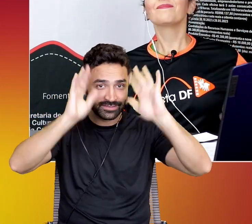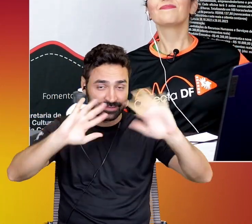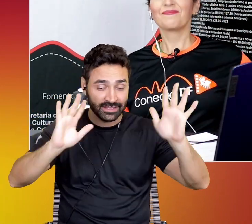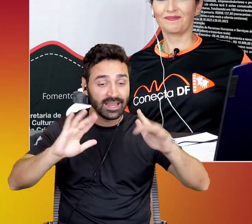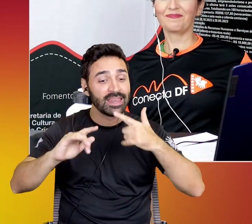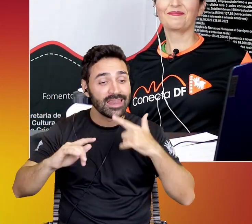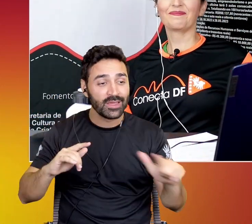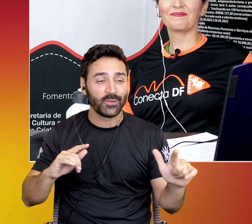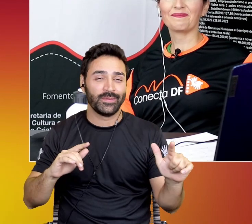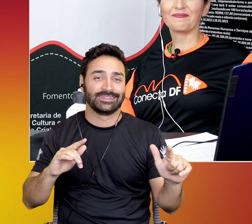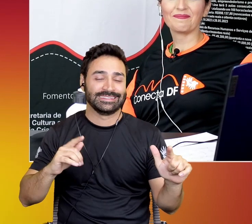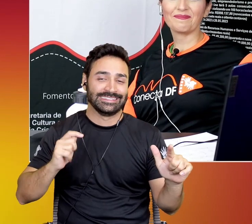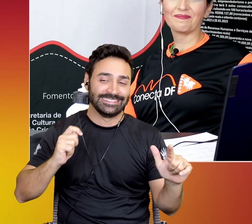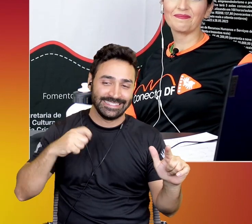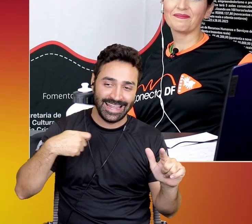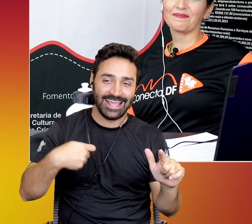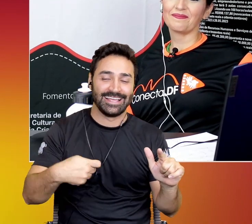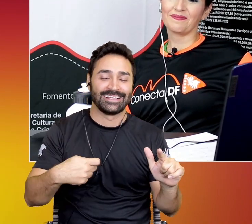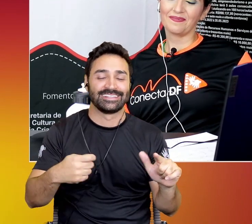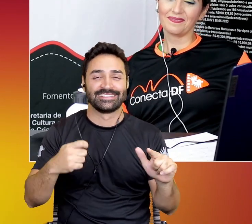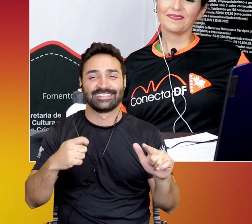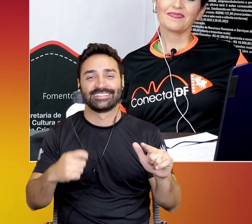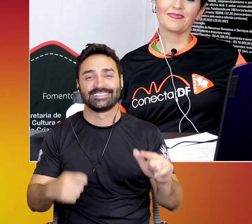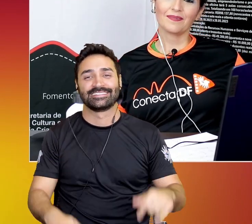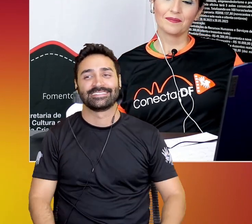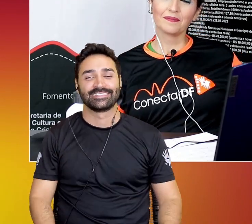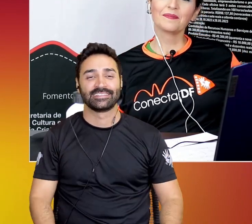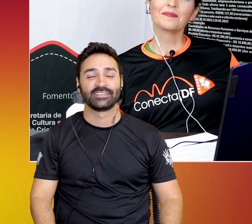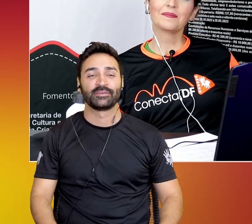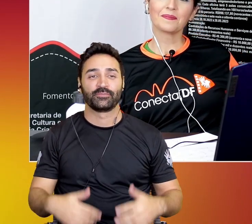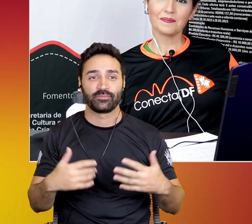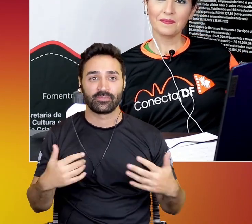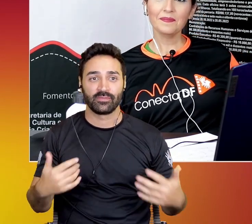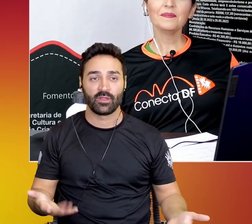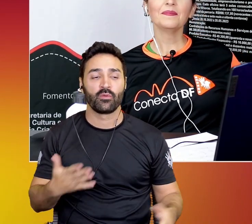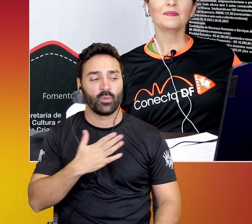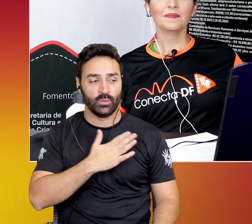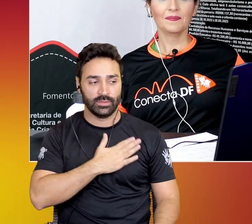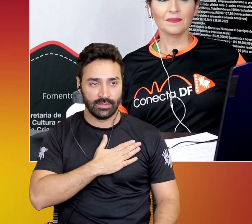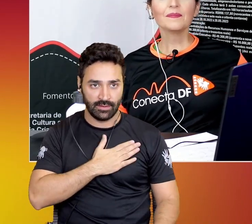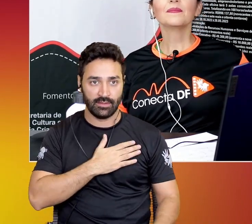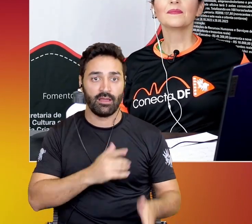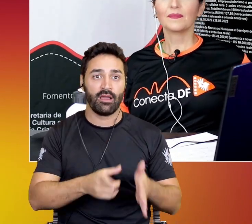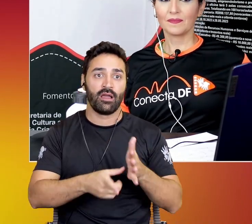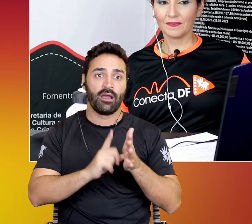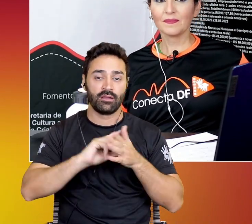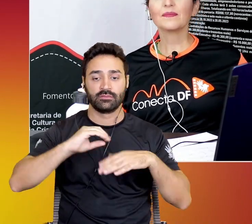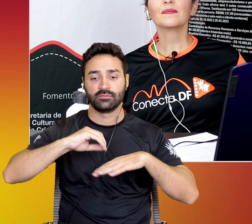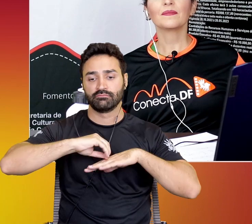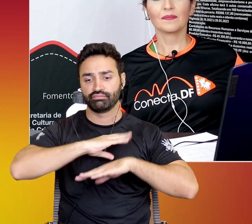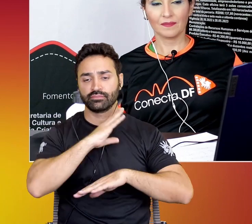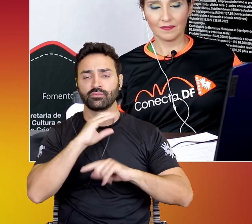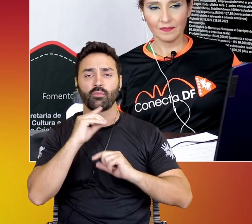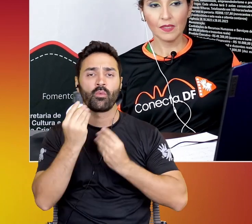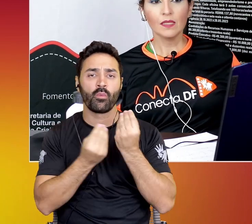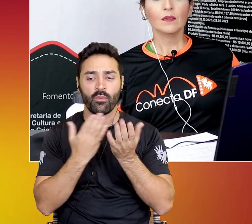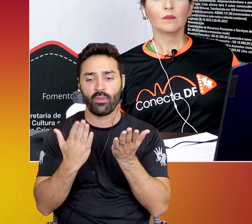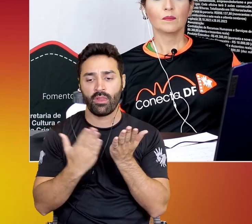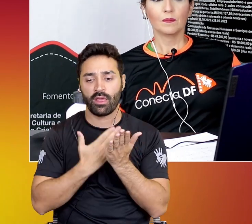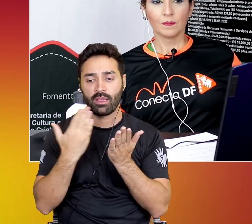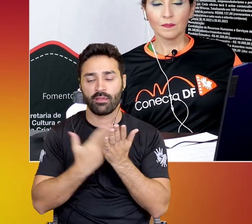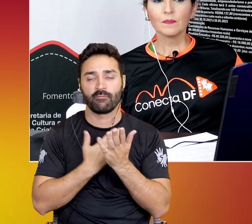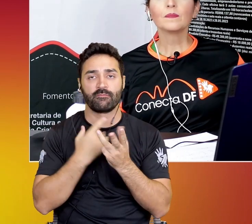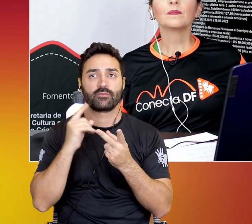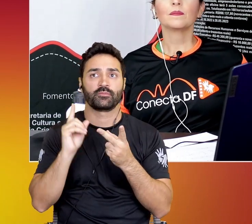a língua de sinais. Então, eu gostaria de, depois, algumas dicas de livros,